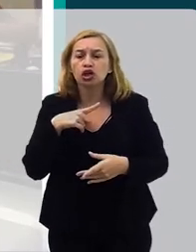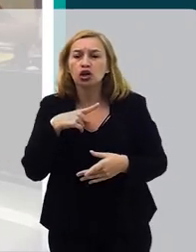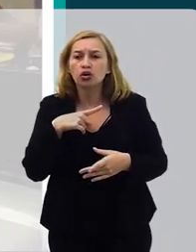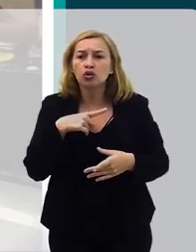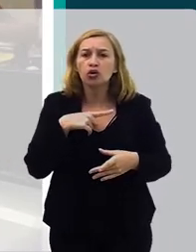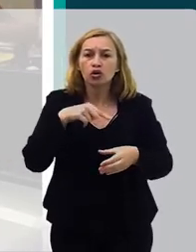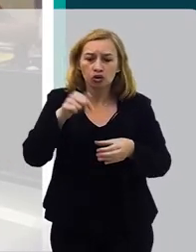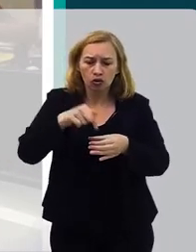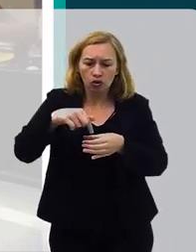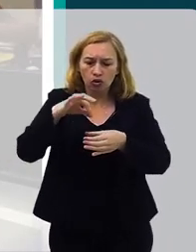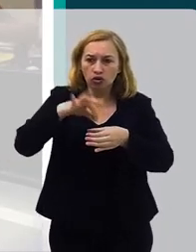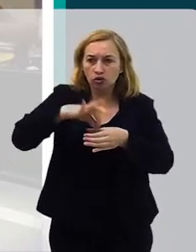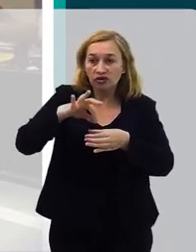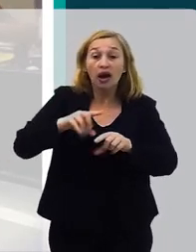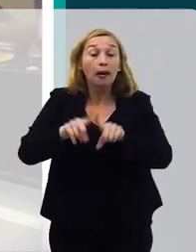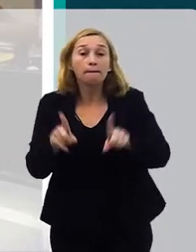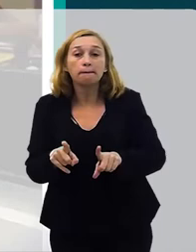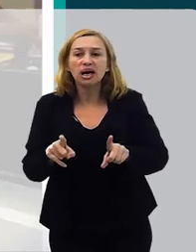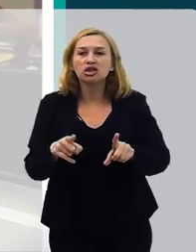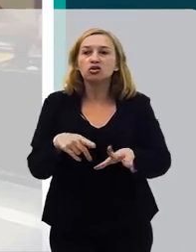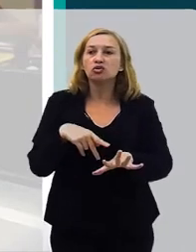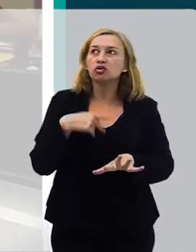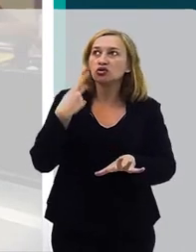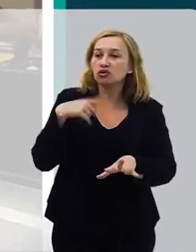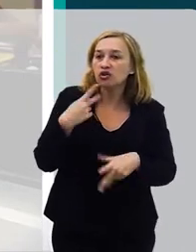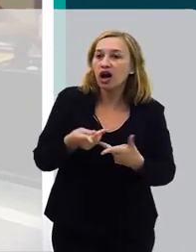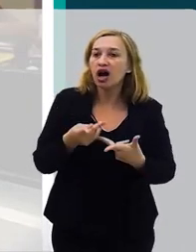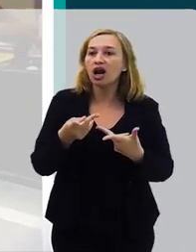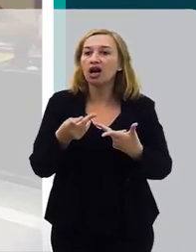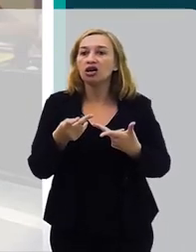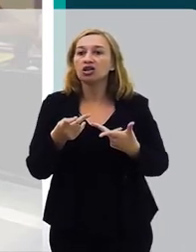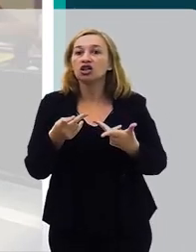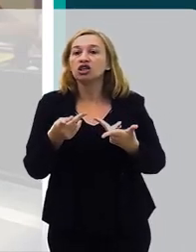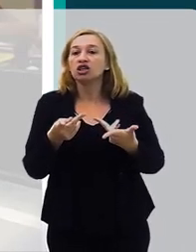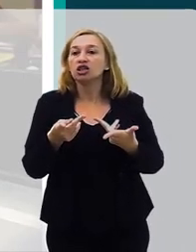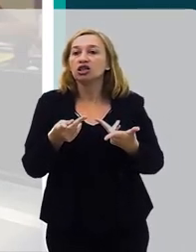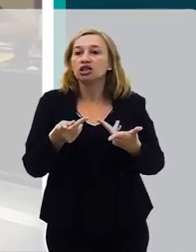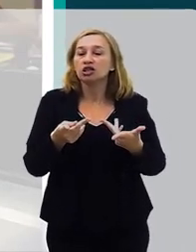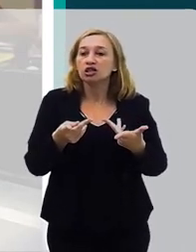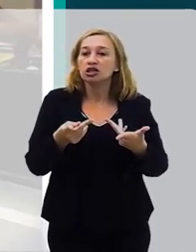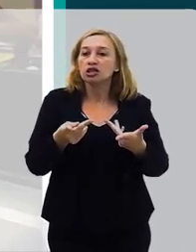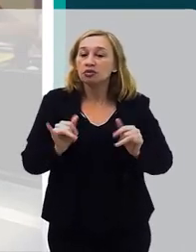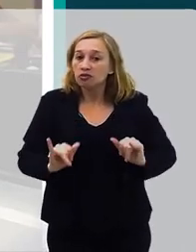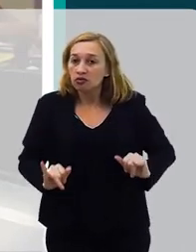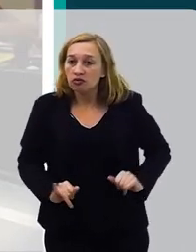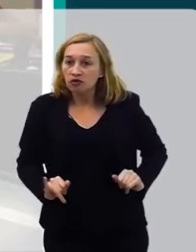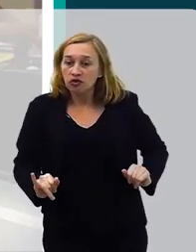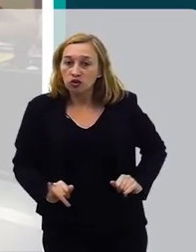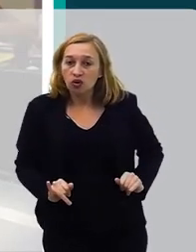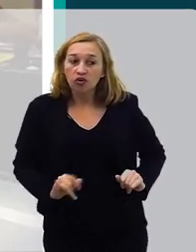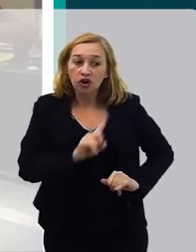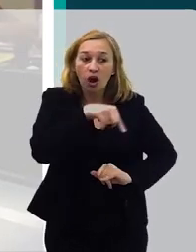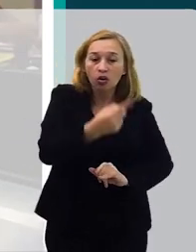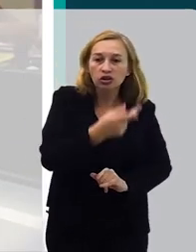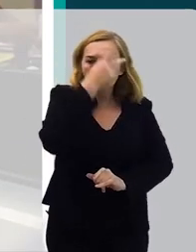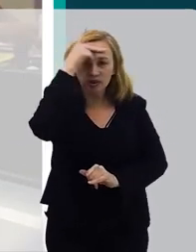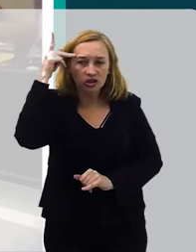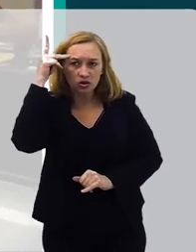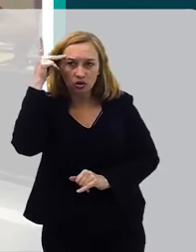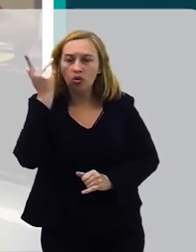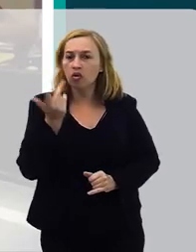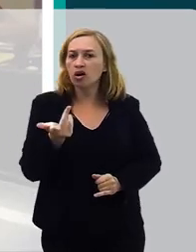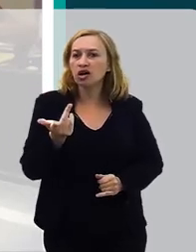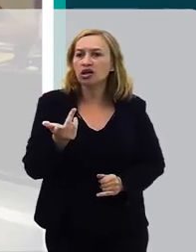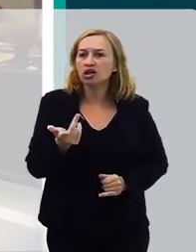eu coloco no meu café, mas quando se trata de algo que fere a outra pessoa, algo